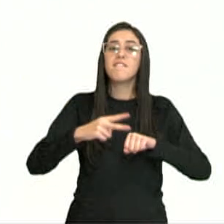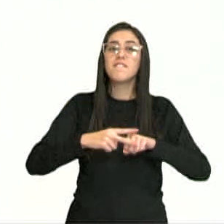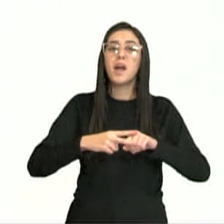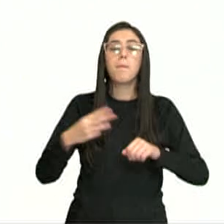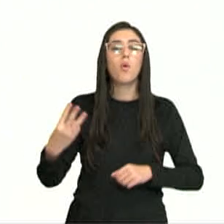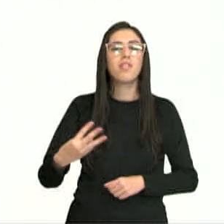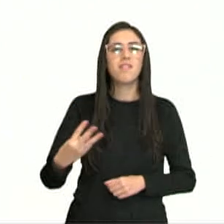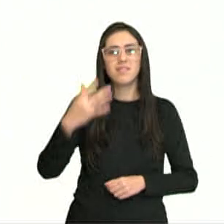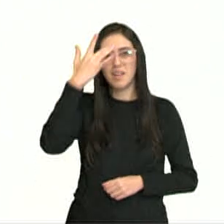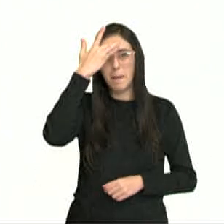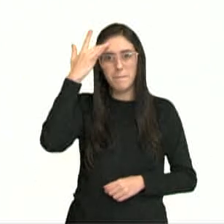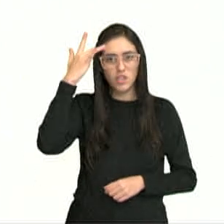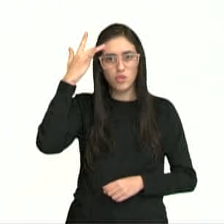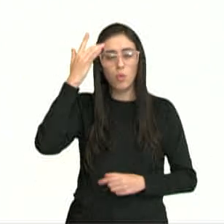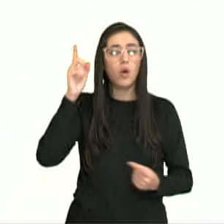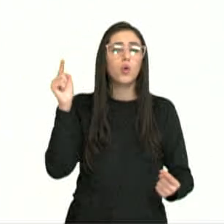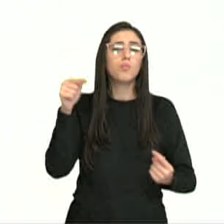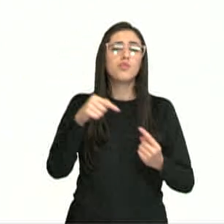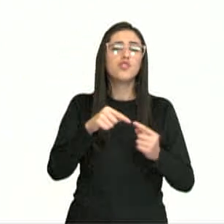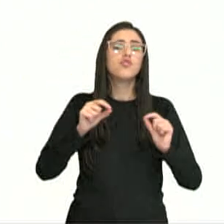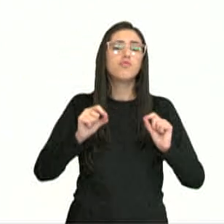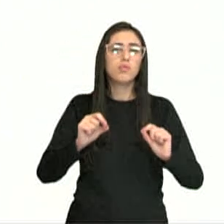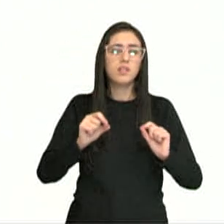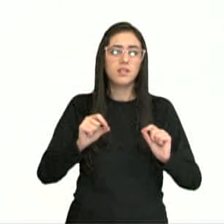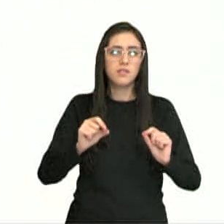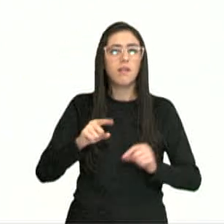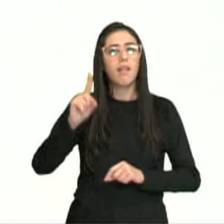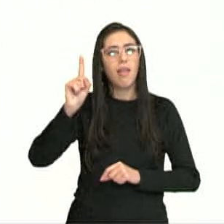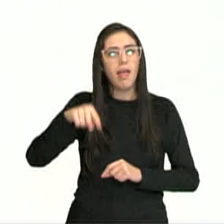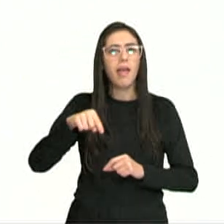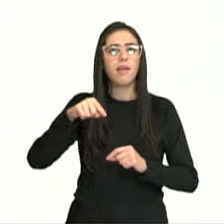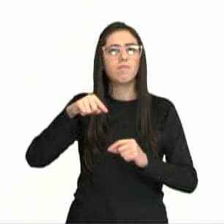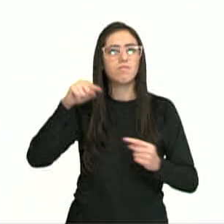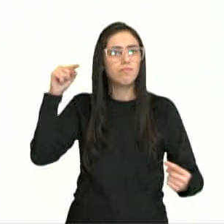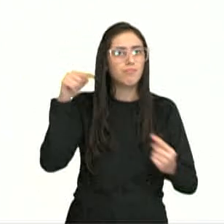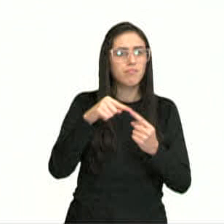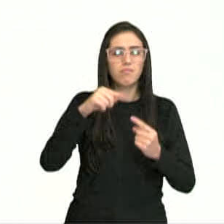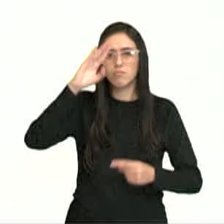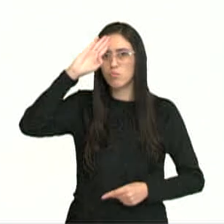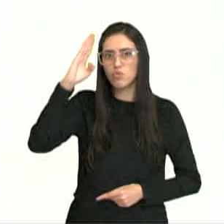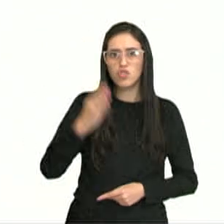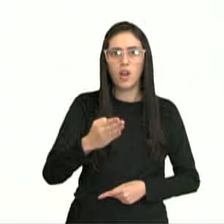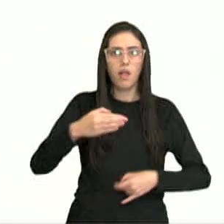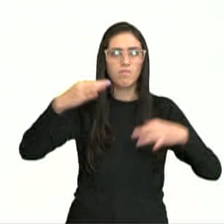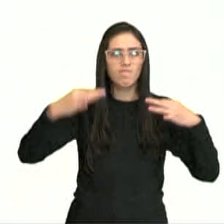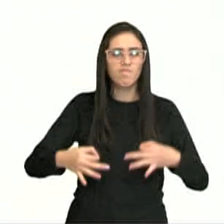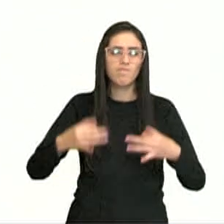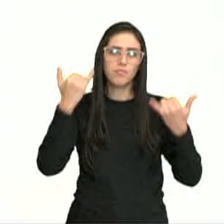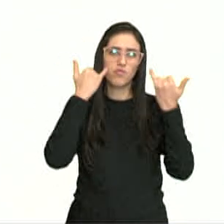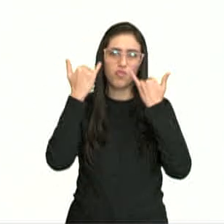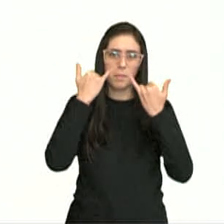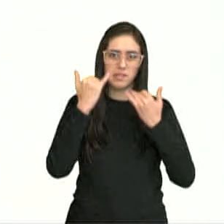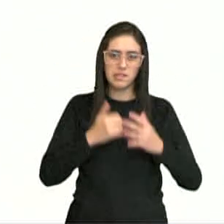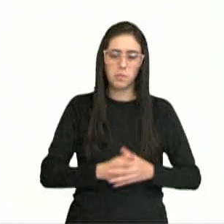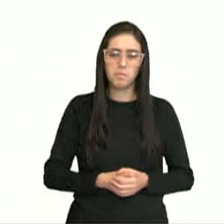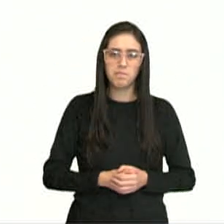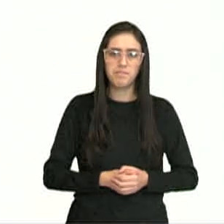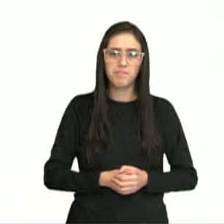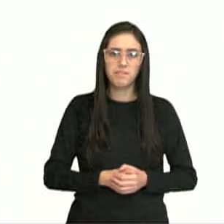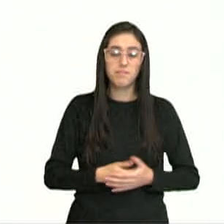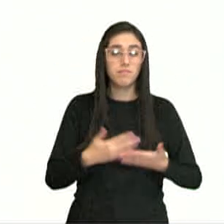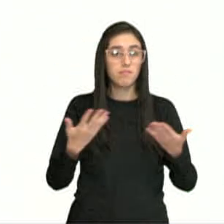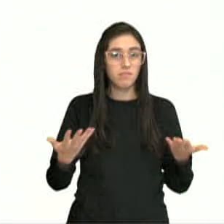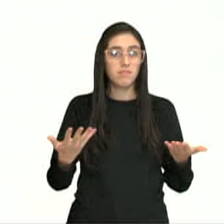terceira pessoa com o objetivo de estabelecer objetividade e precisão às informações, a fim de